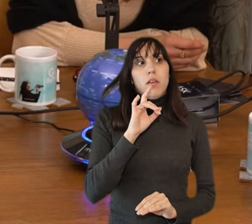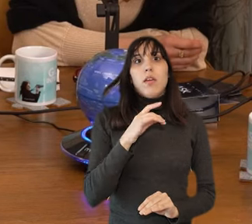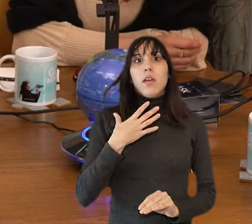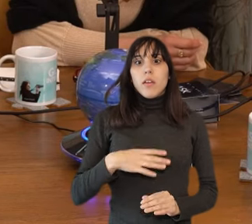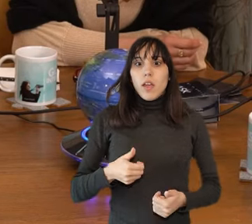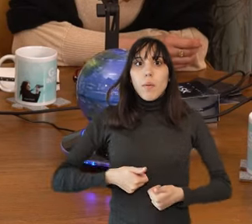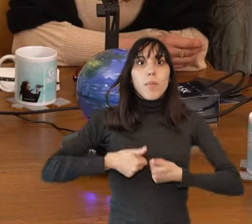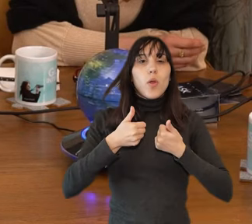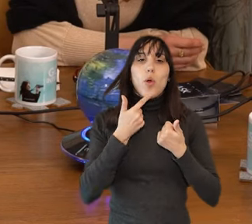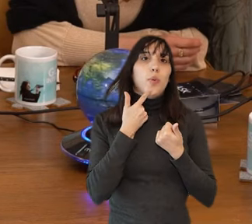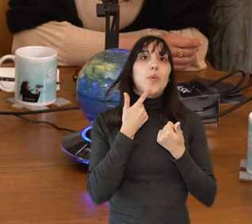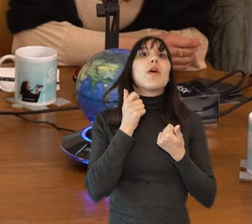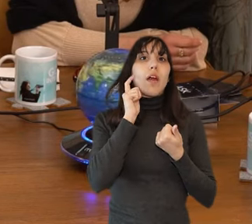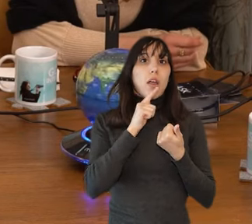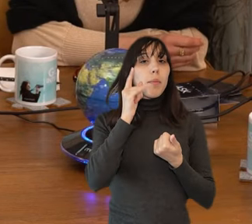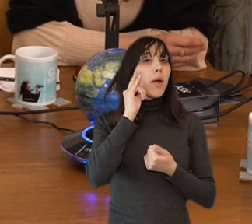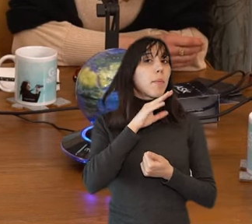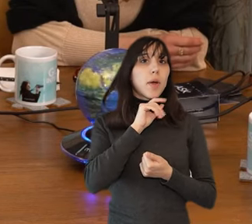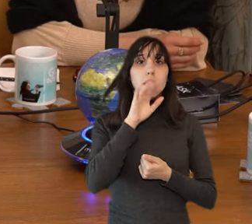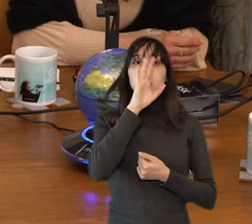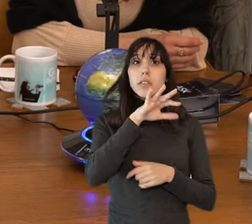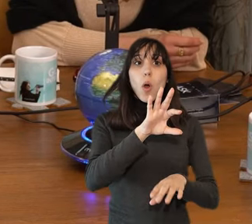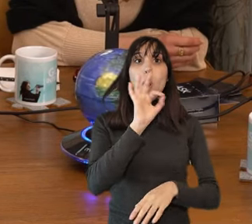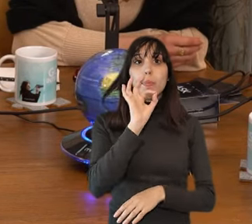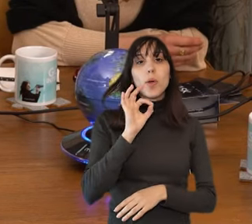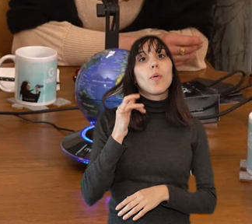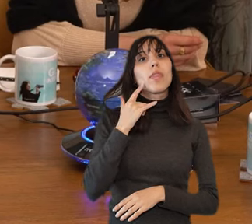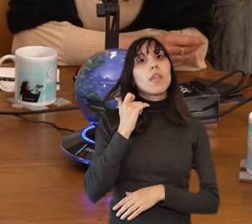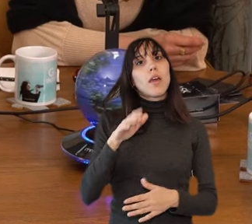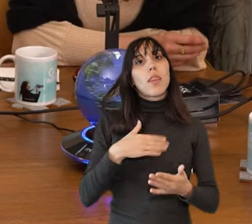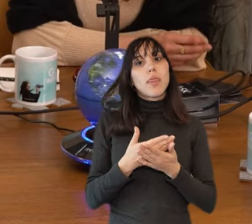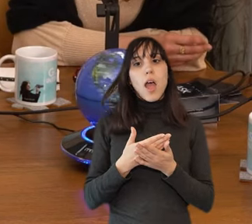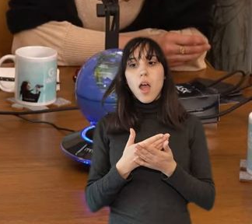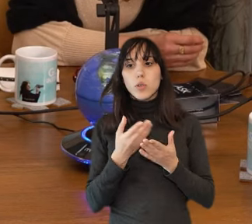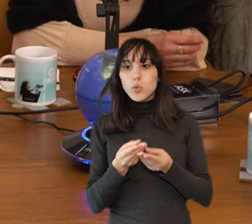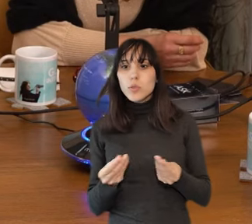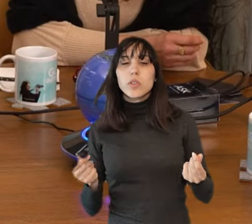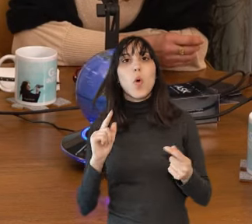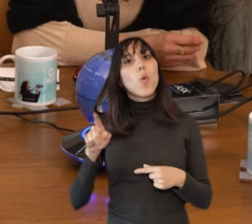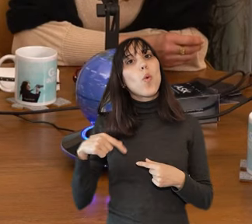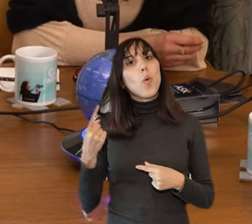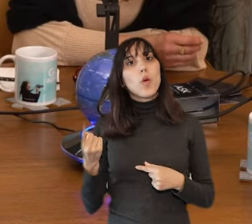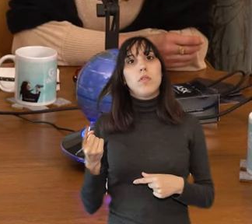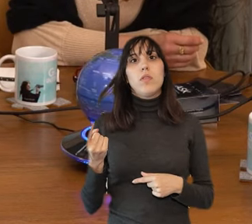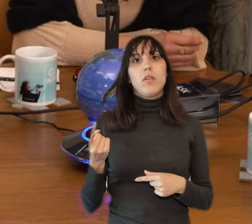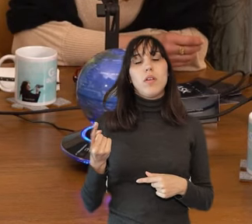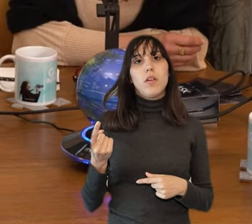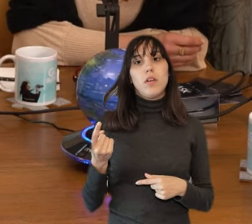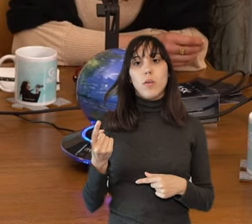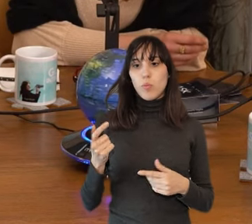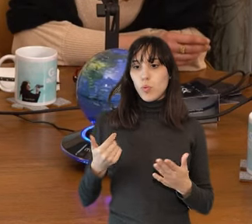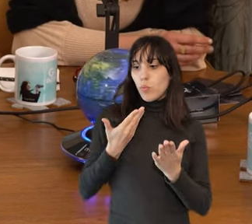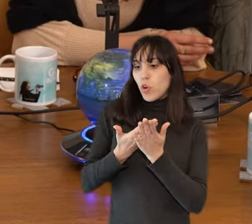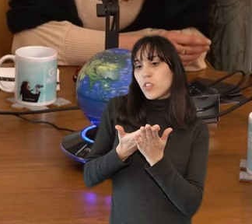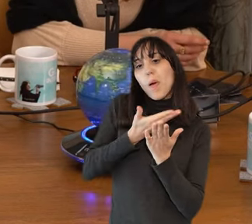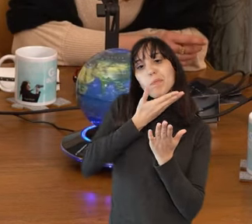das crianças não os próprios pais não é e quando os pais optam por procurar um uma outra solução é porque o que lhes propõem não